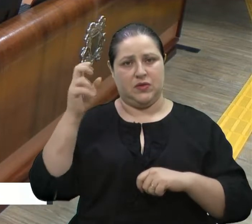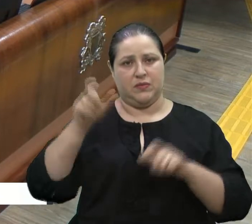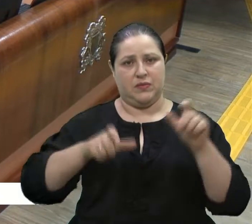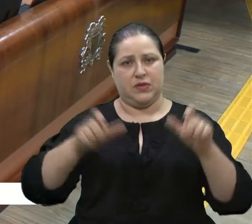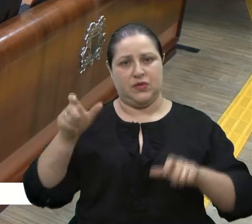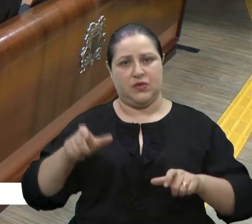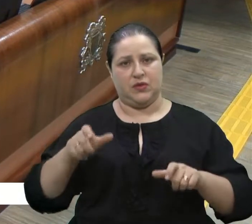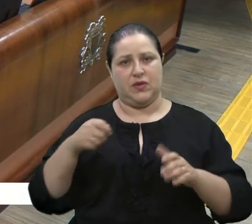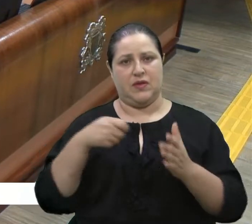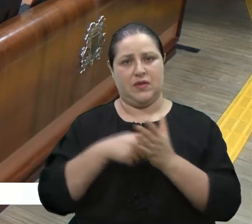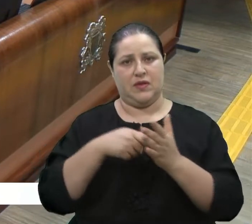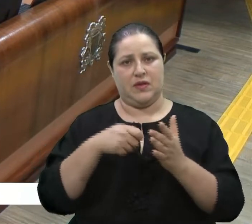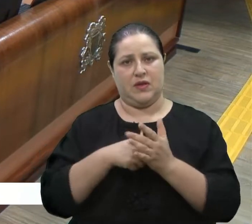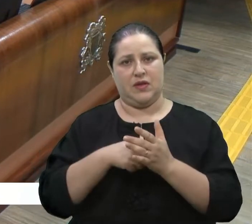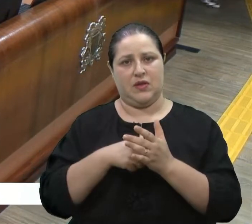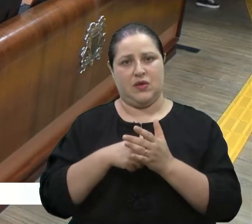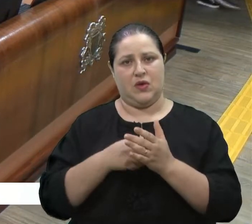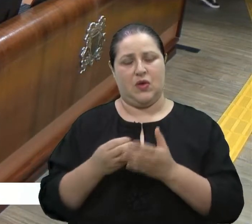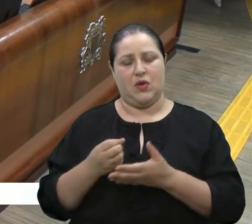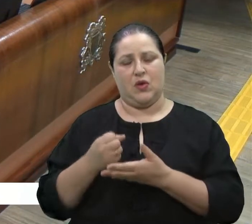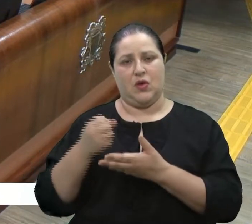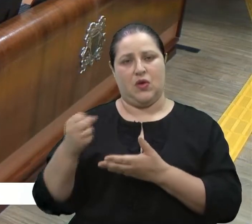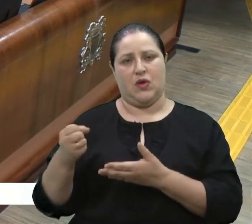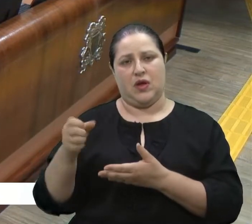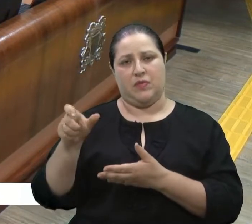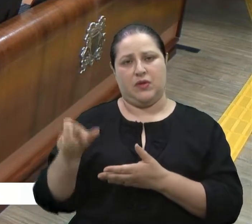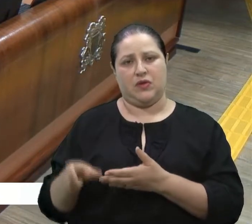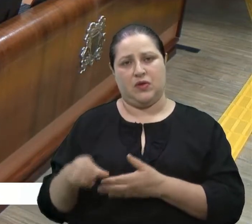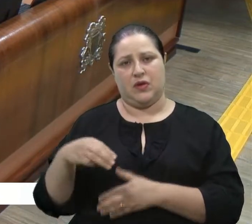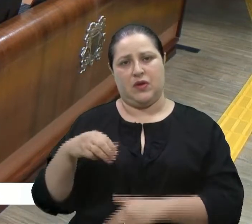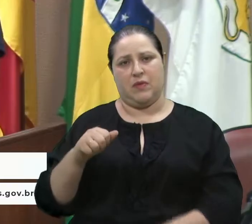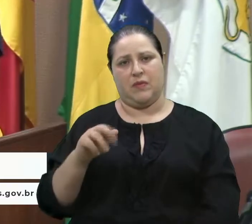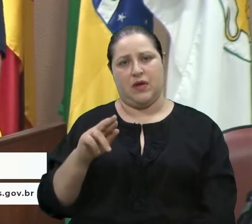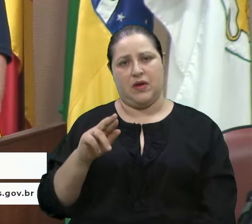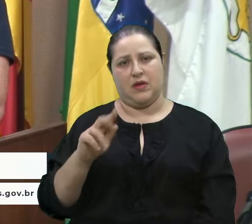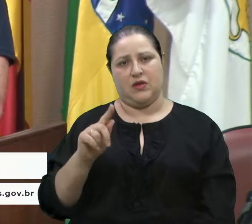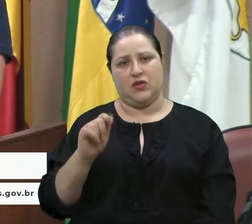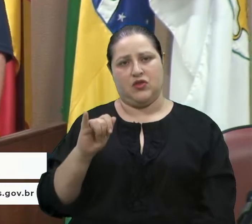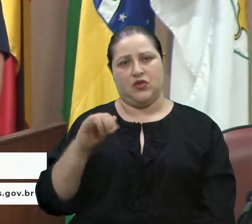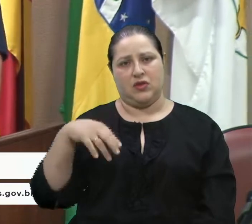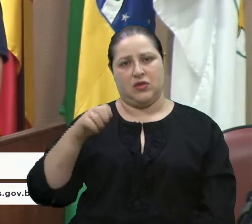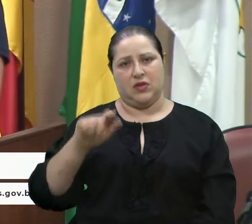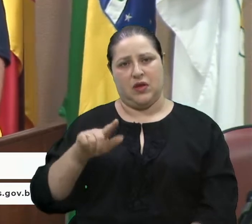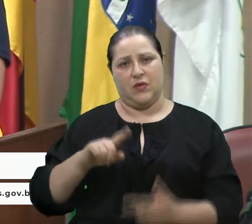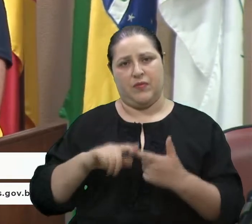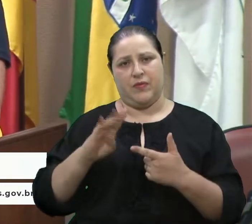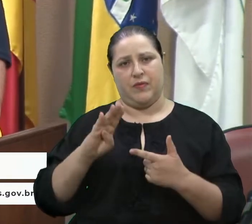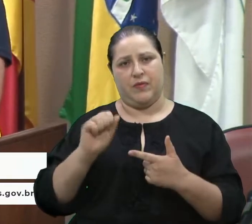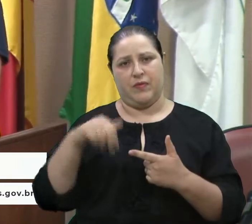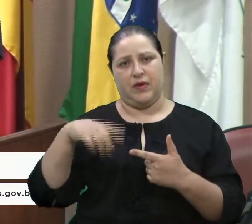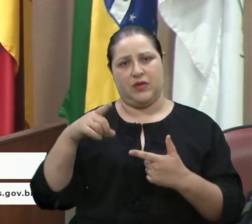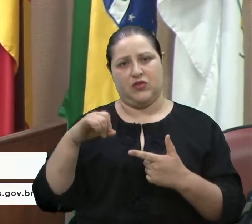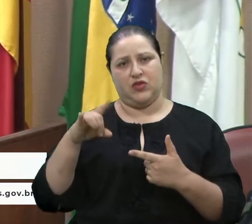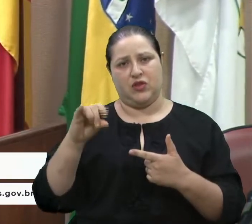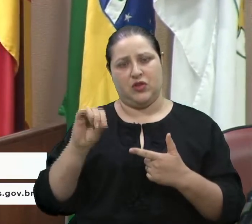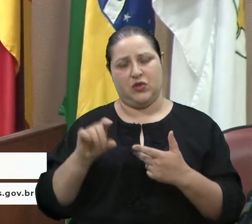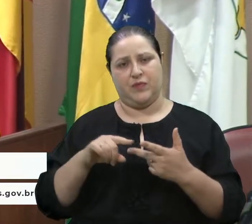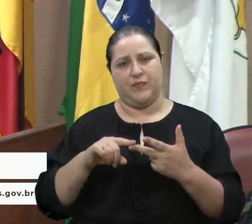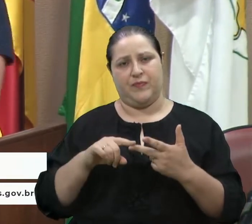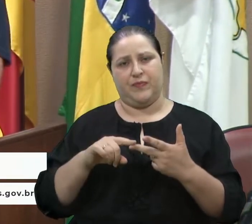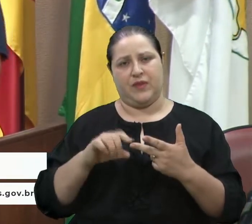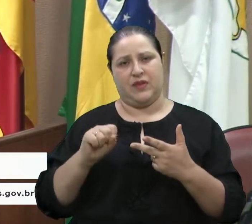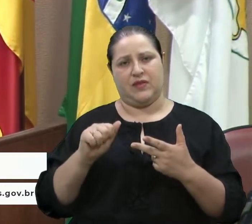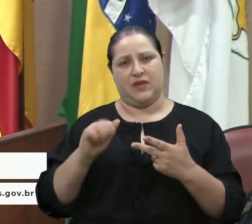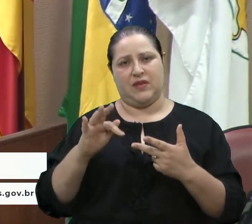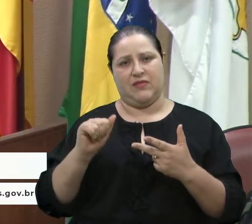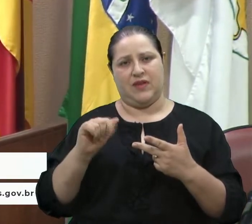um marginal, um bandido, um ladrão, um safado, um bandido de colarinho branco.